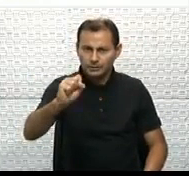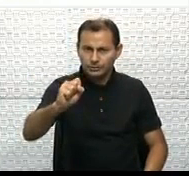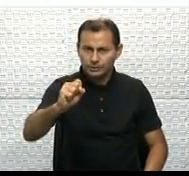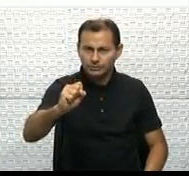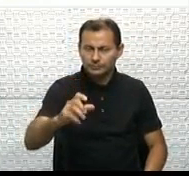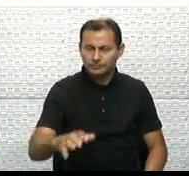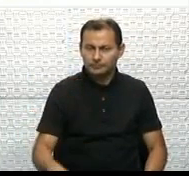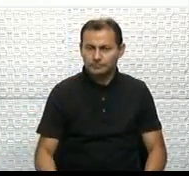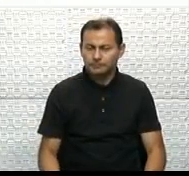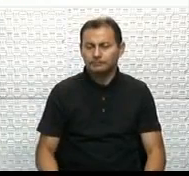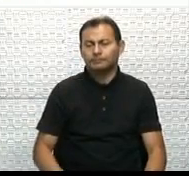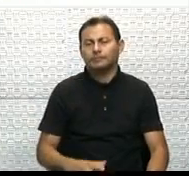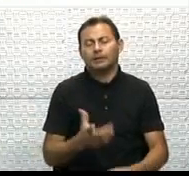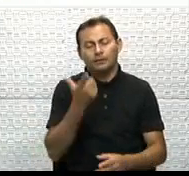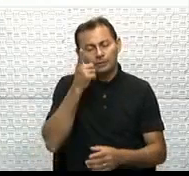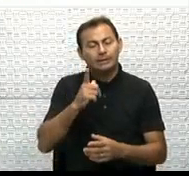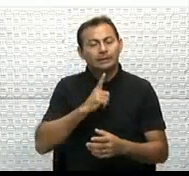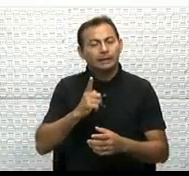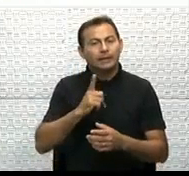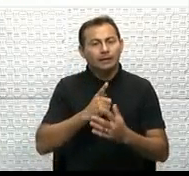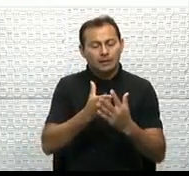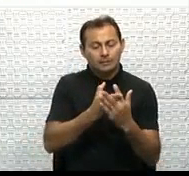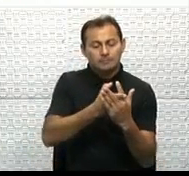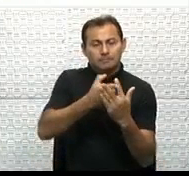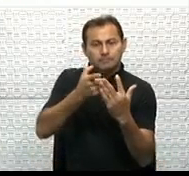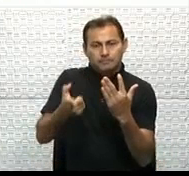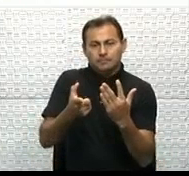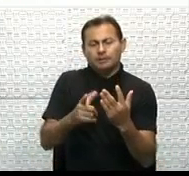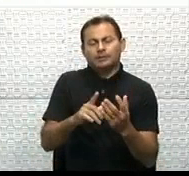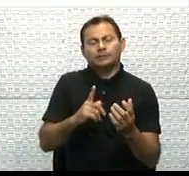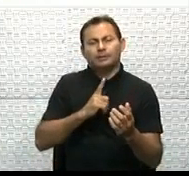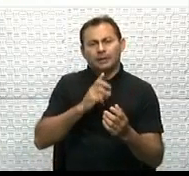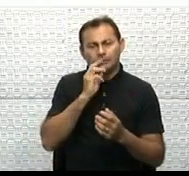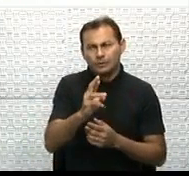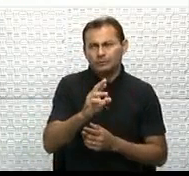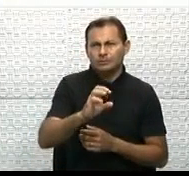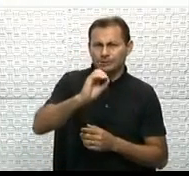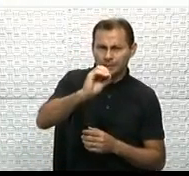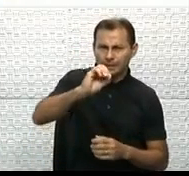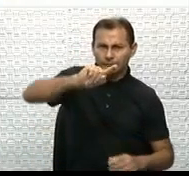0,028. Extraindo a raiz quadrada desse valor, obtemos aproximadamente